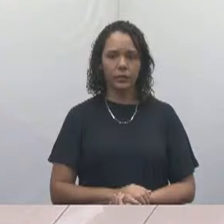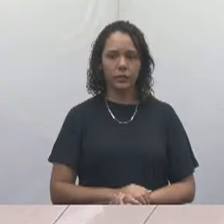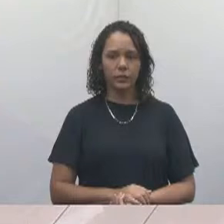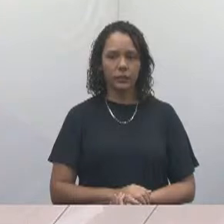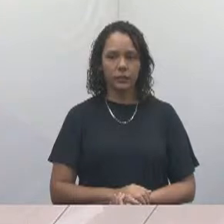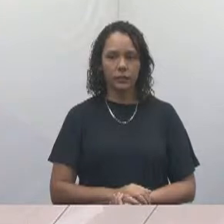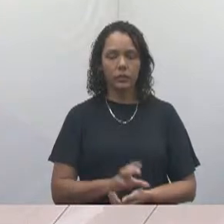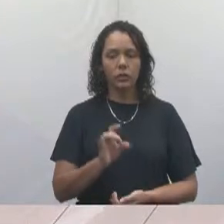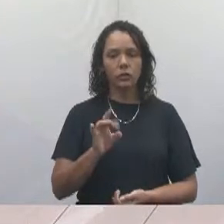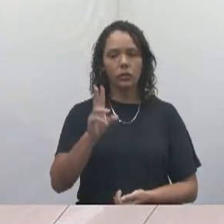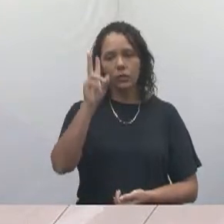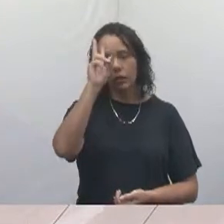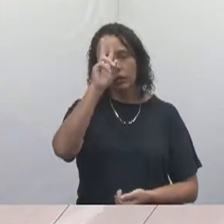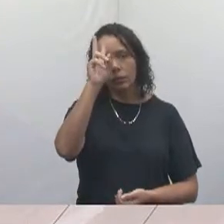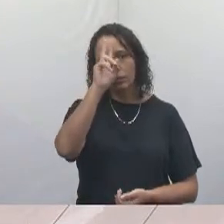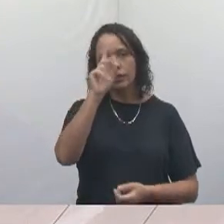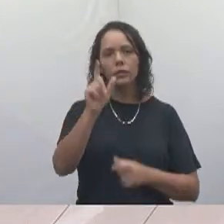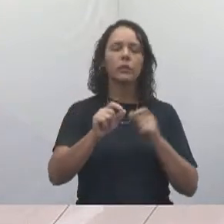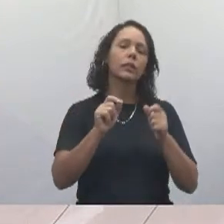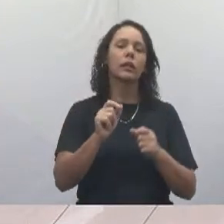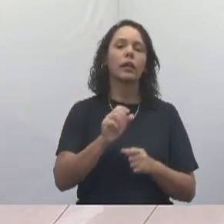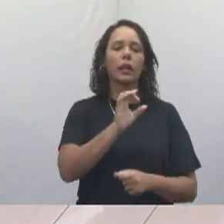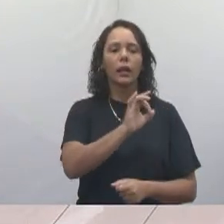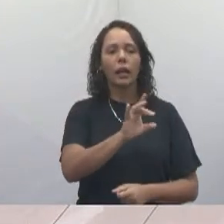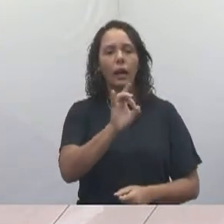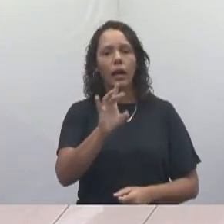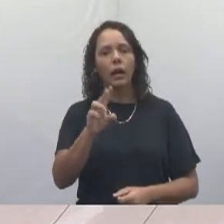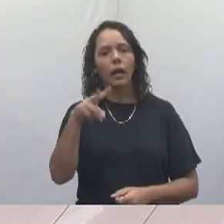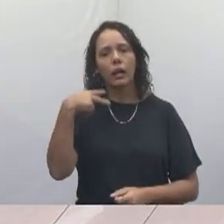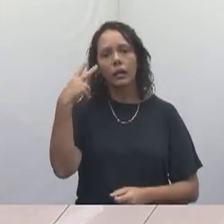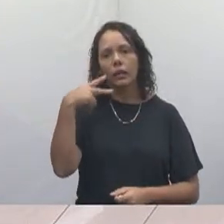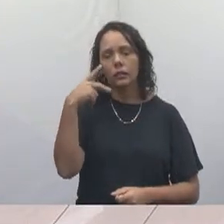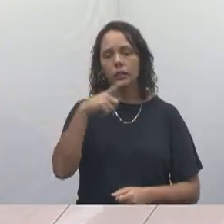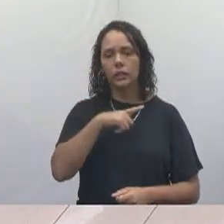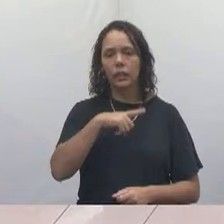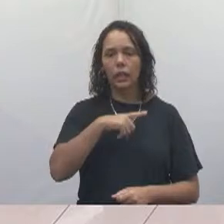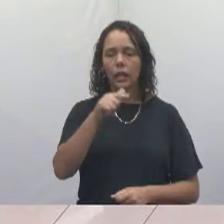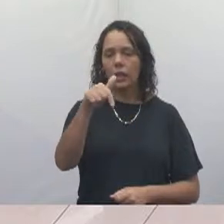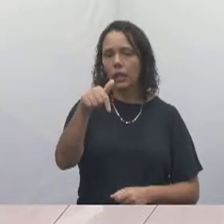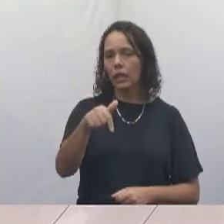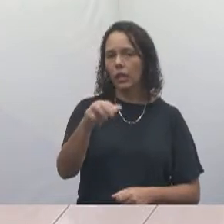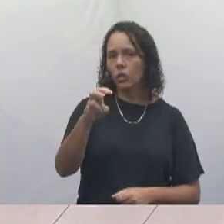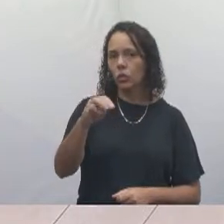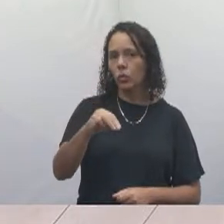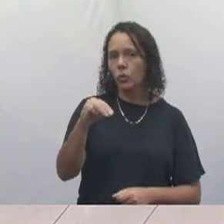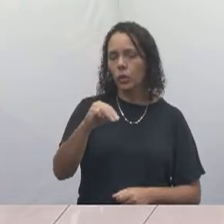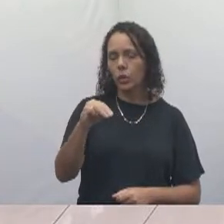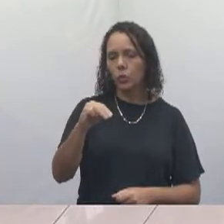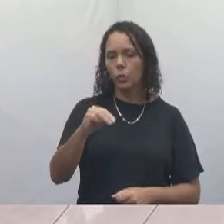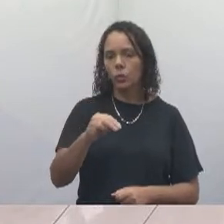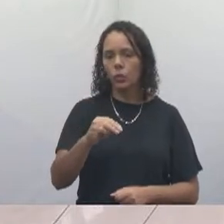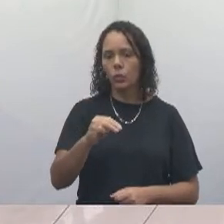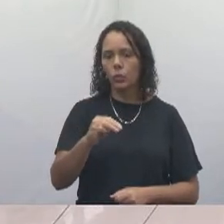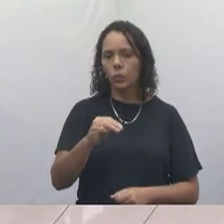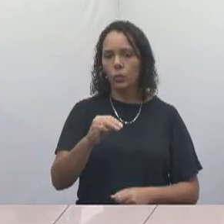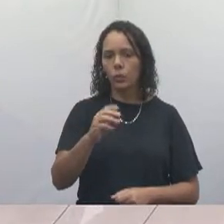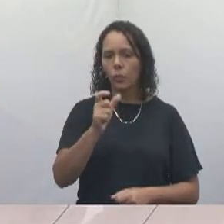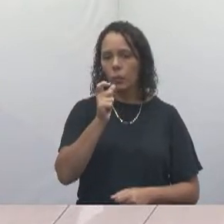Só lembrando os vereadores que são 7 minutos o tempo para a manifestação.